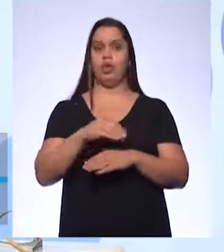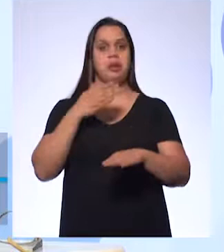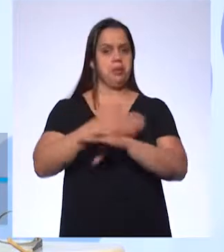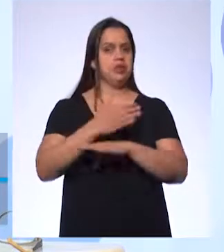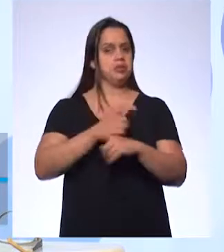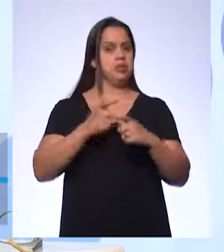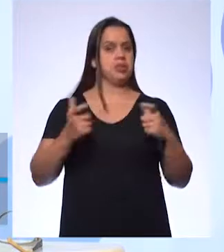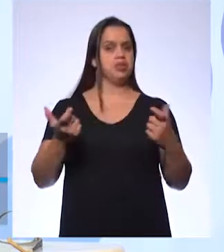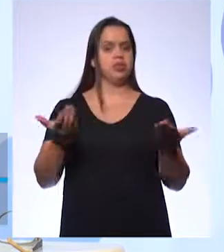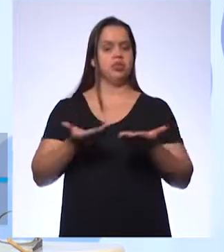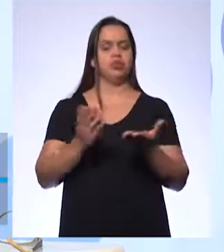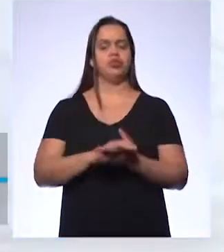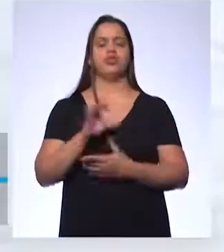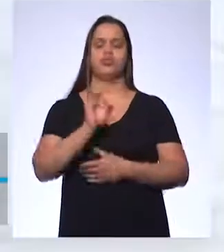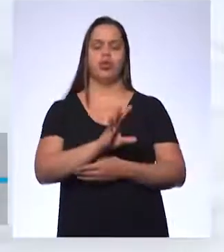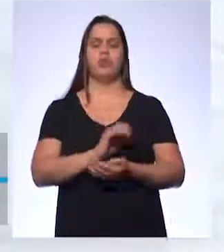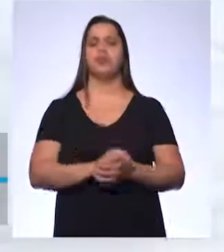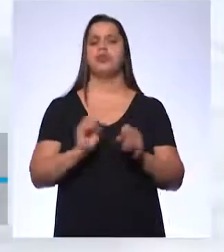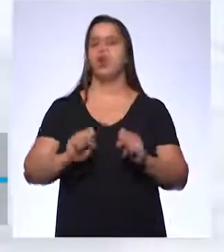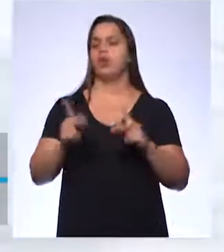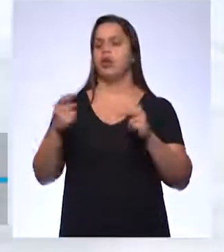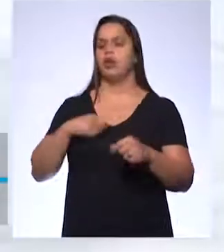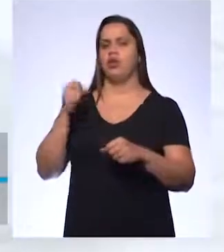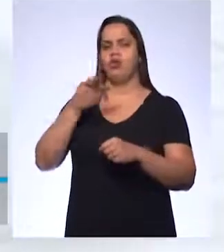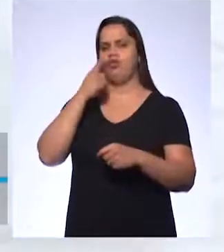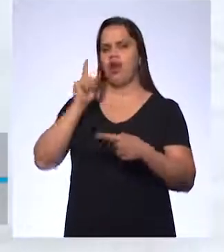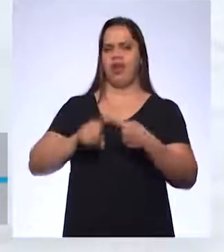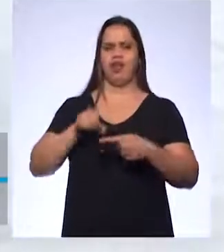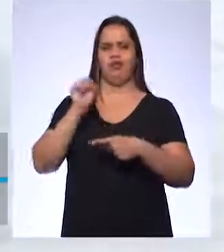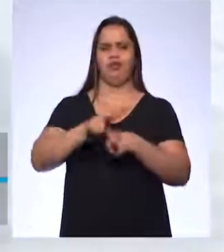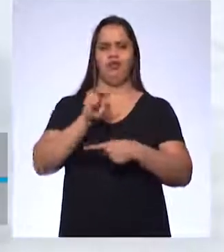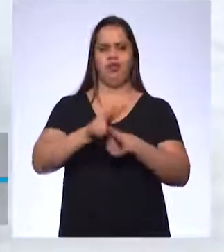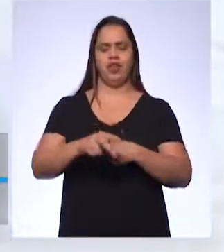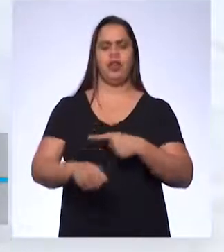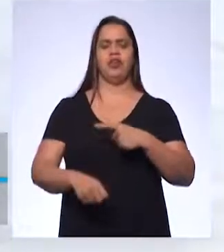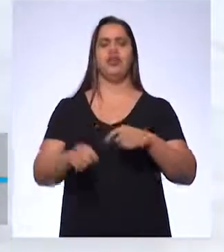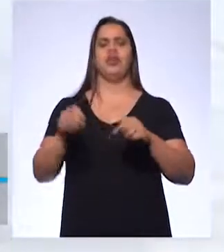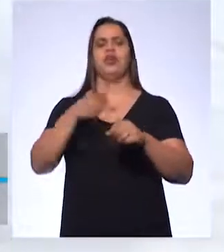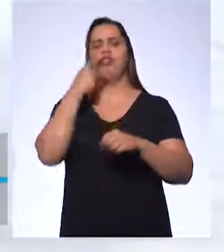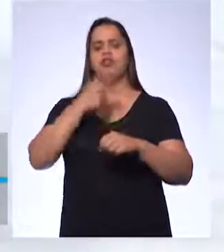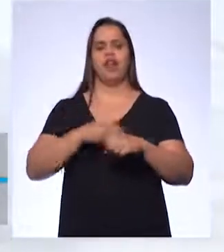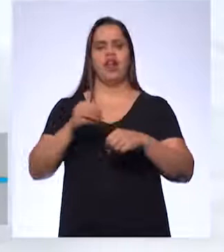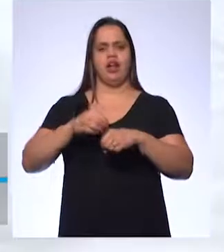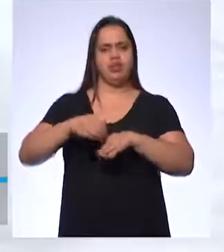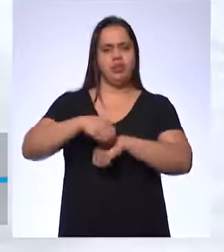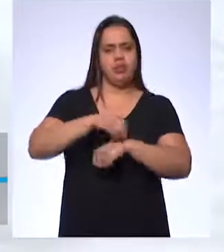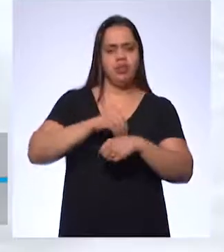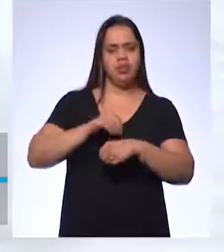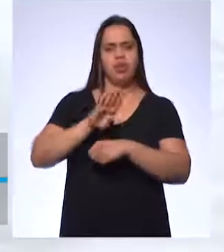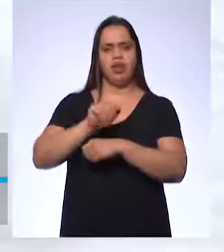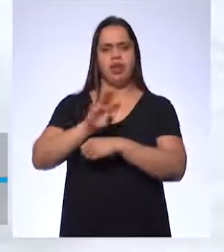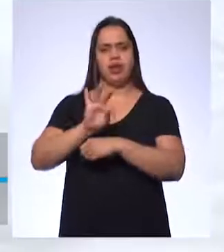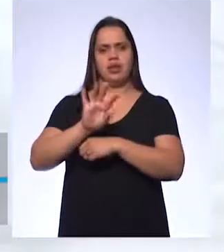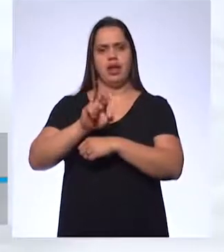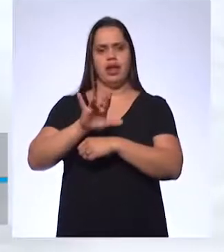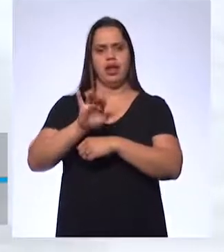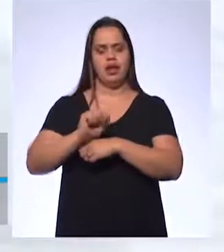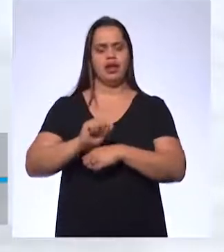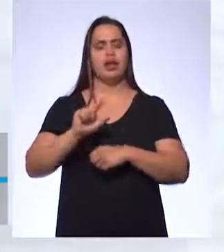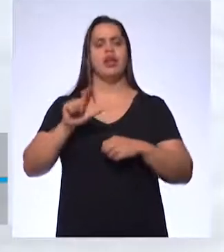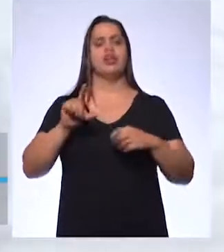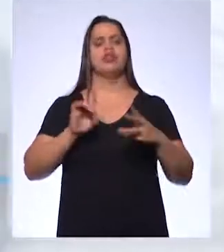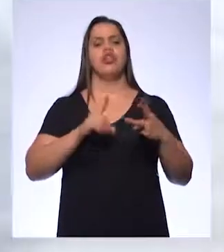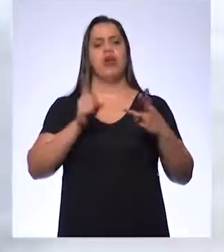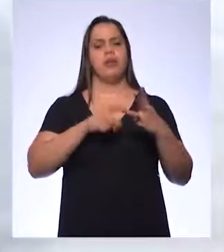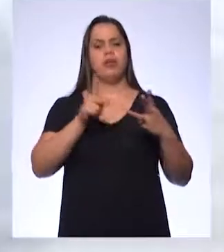só, professor? Muito bem. Então, falaram de vírus, falaram de bactéria e só a professora Gisele, acho que foi na tricomoníase, né? Então, só para saber, olha